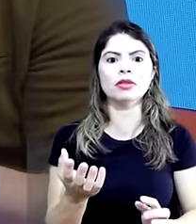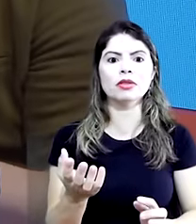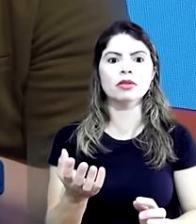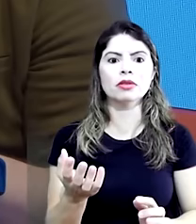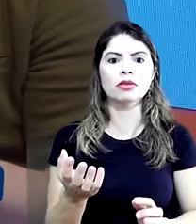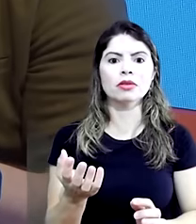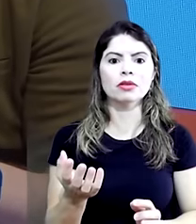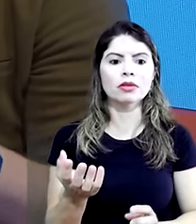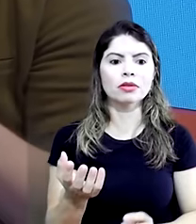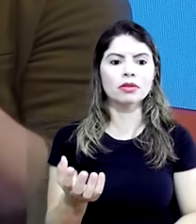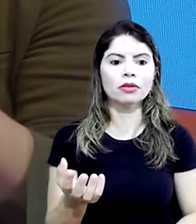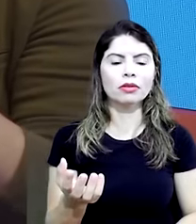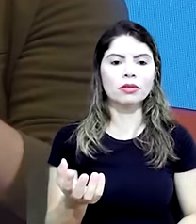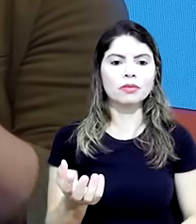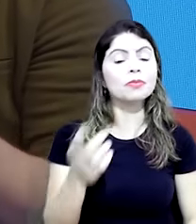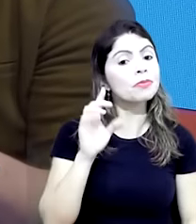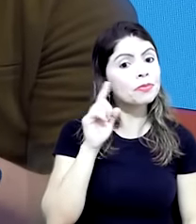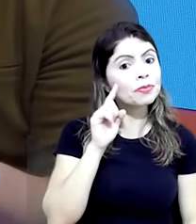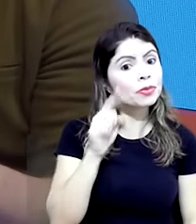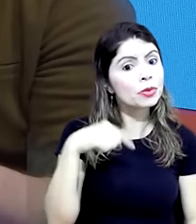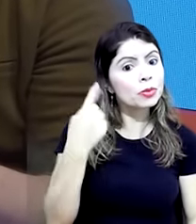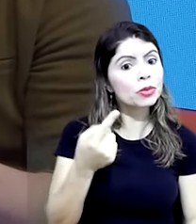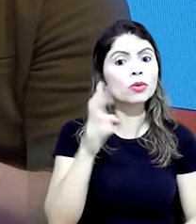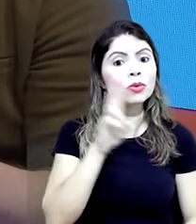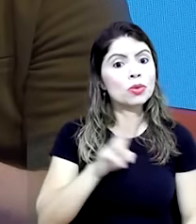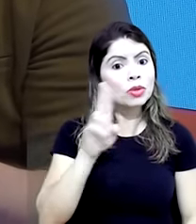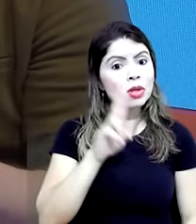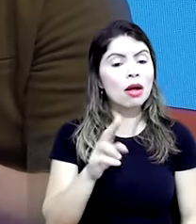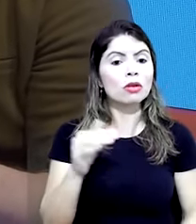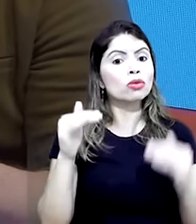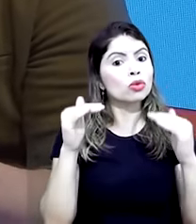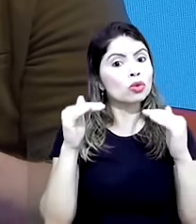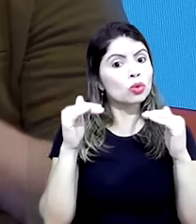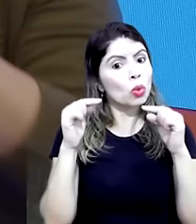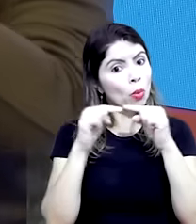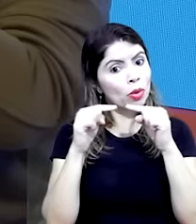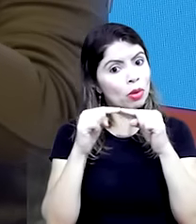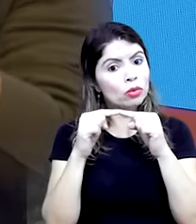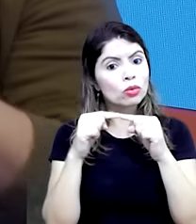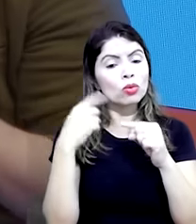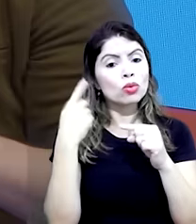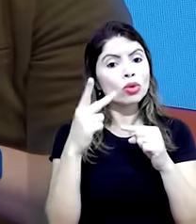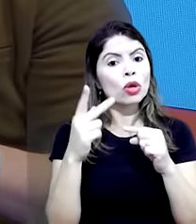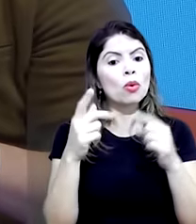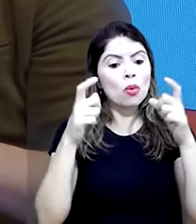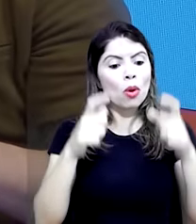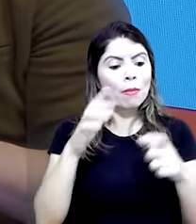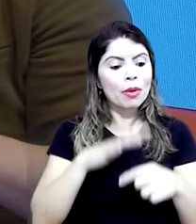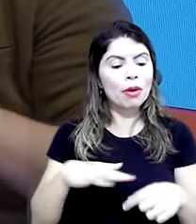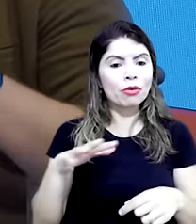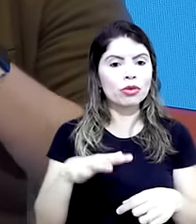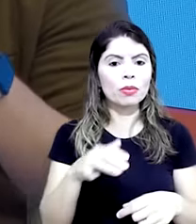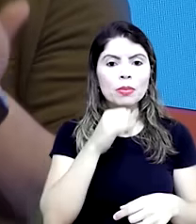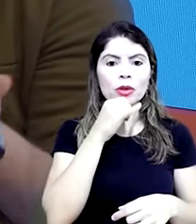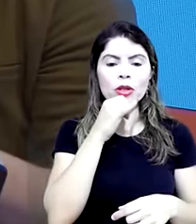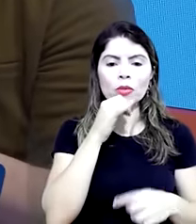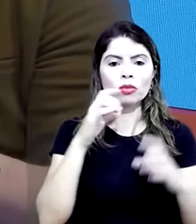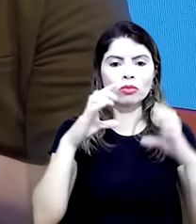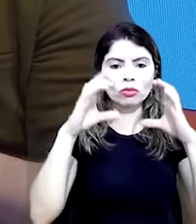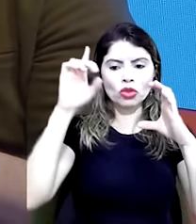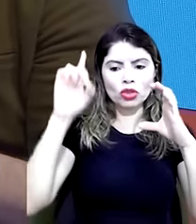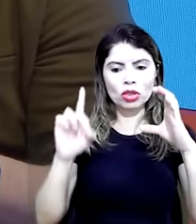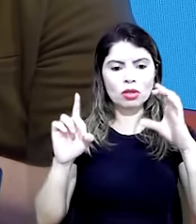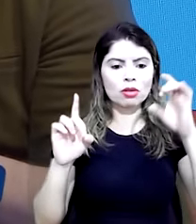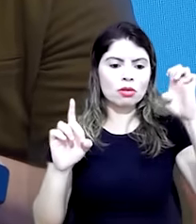uma uma cena por exemplo E aí você pode usar ela de acordo com o objeto então eu posso colocar ela à direita à